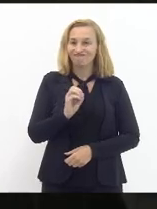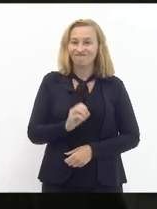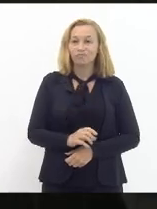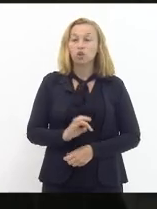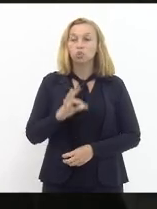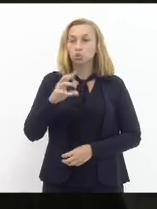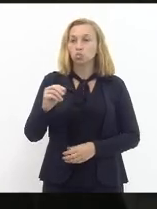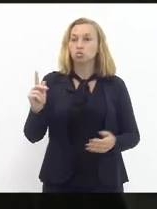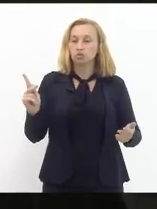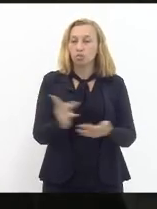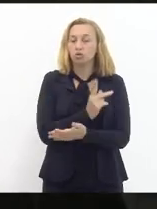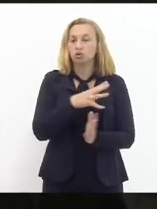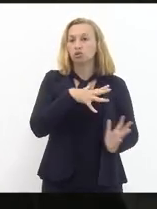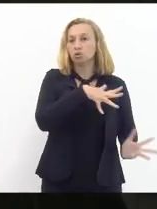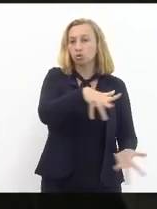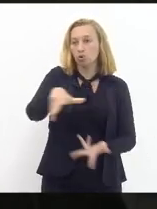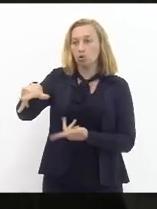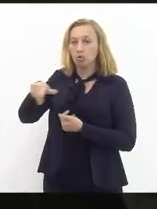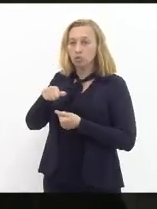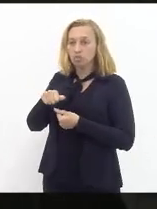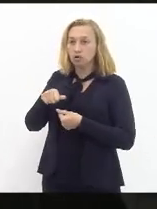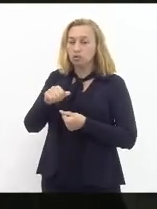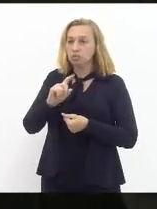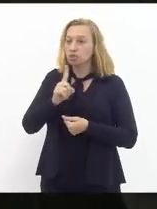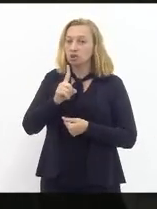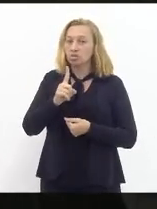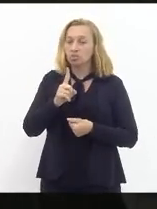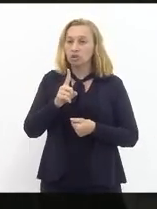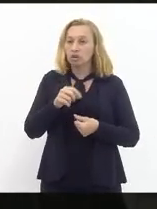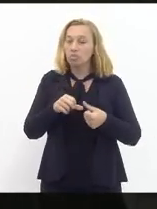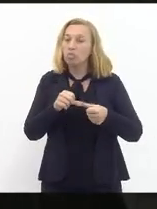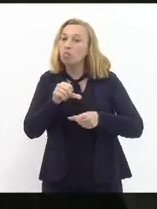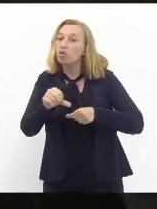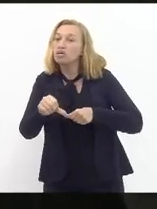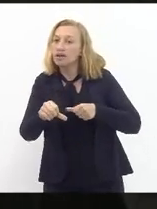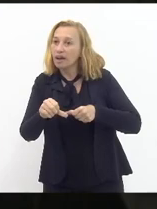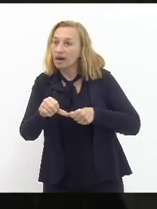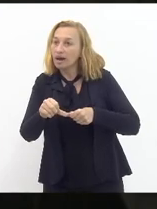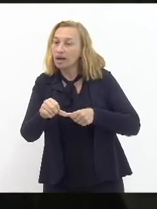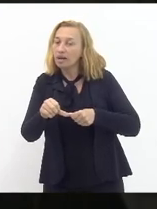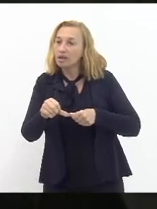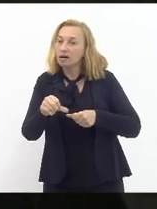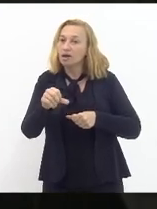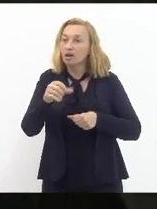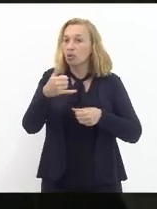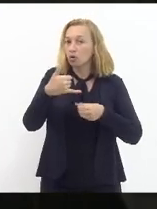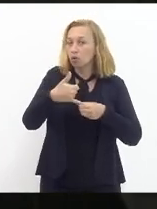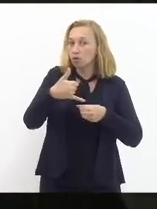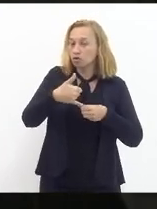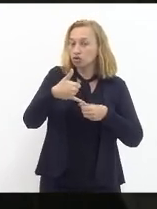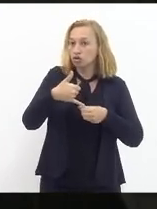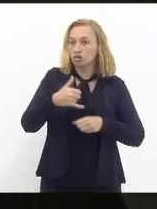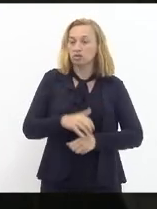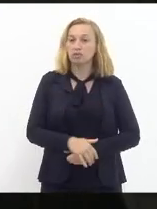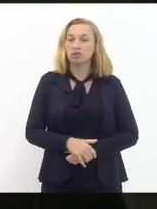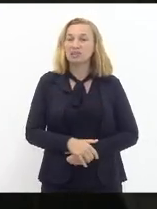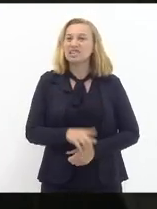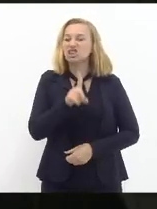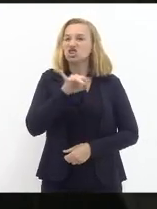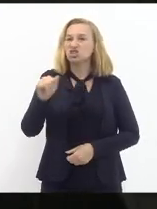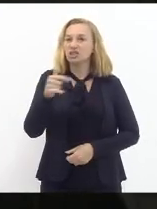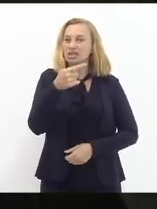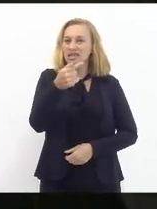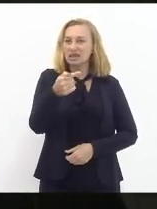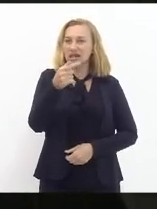estava acontecendo no mundo, que ele não ia transferir esses preços para os combustíveis. Isso foi no dia